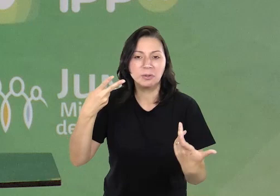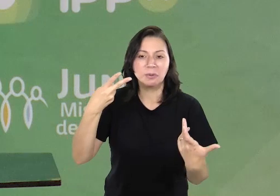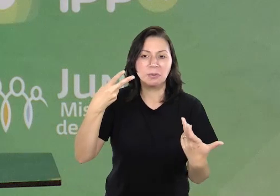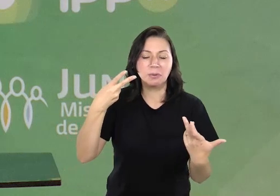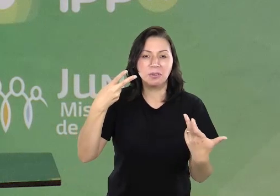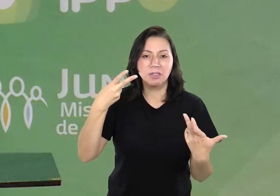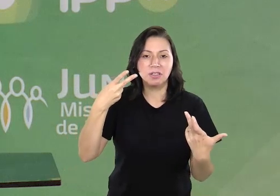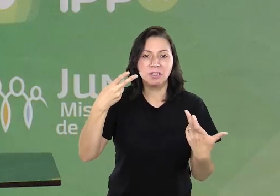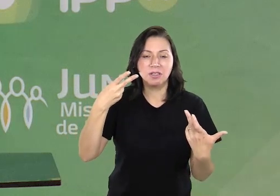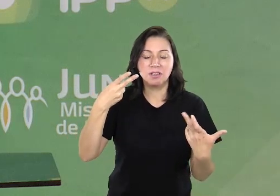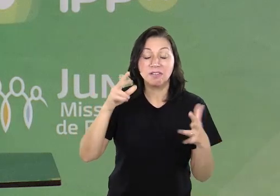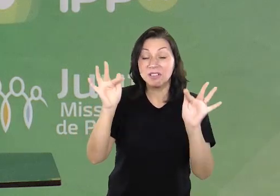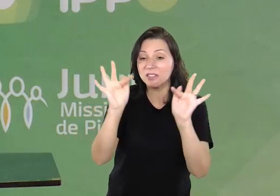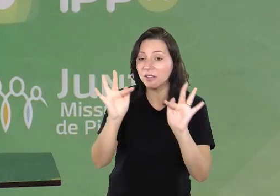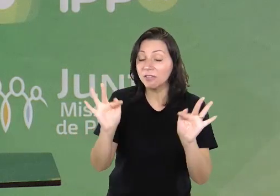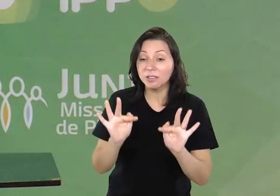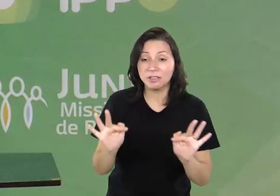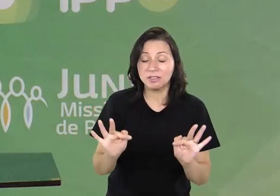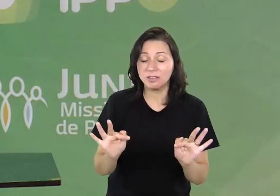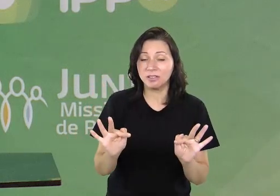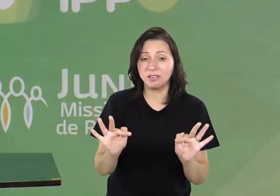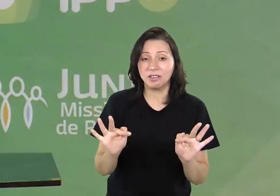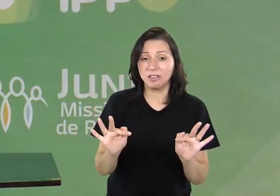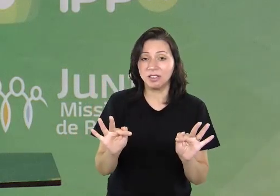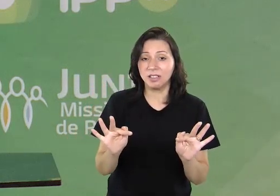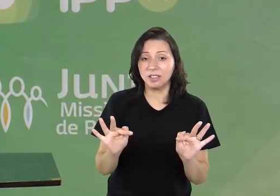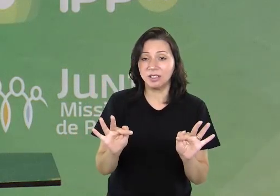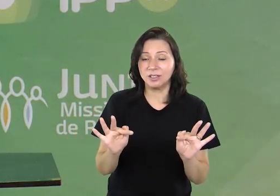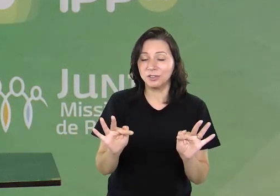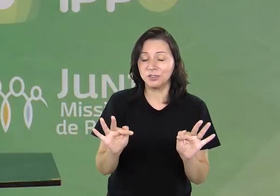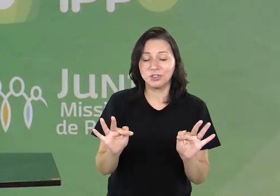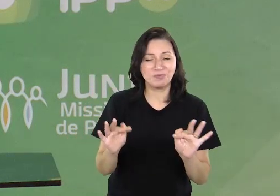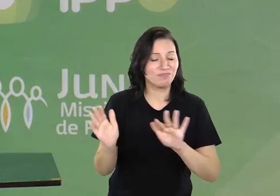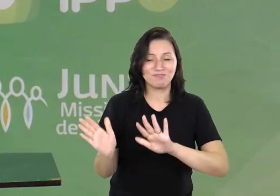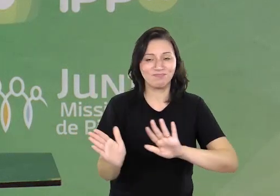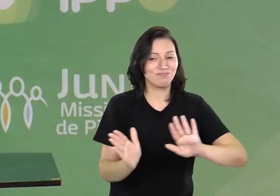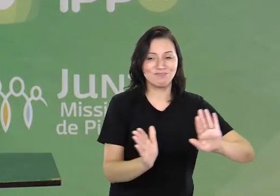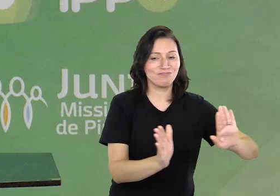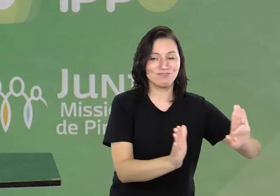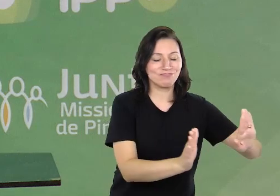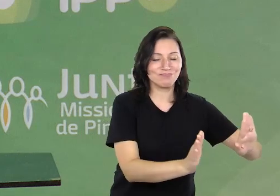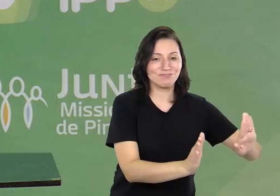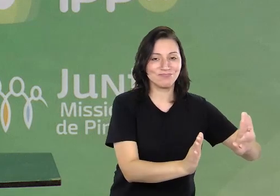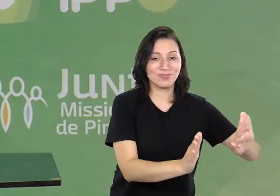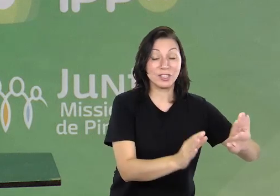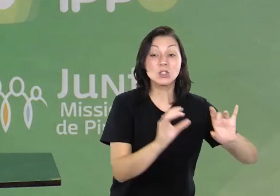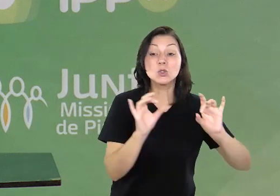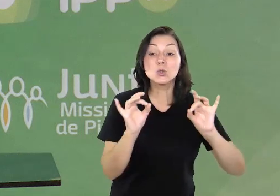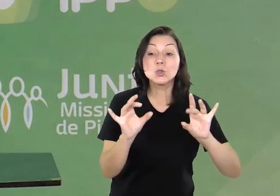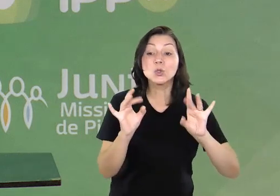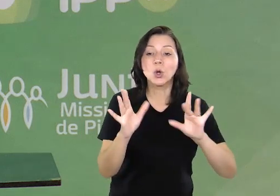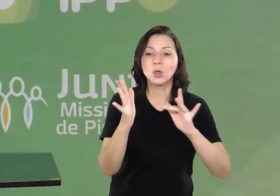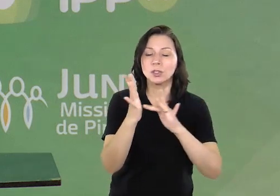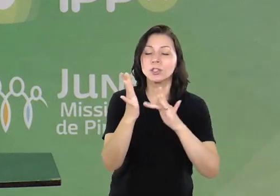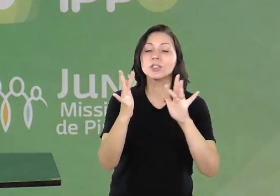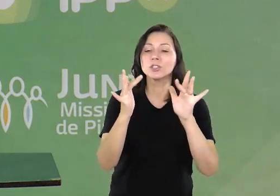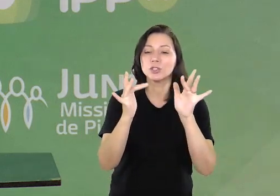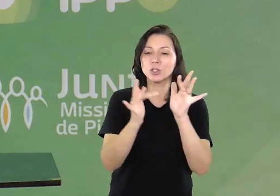alegria essa felicidade só encontra-se em Jesus Ele é